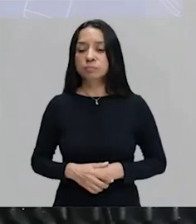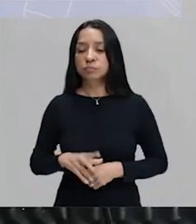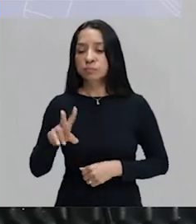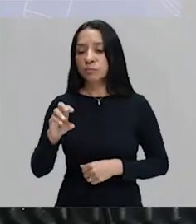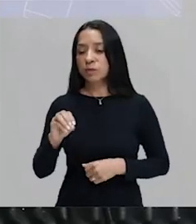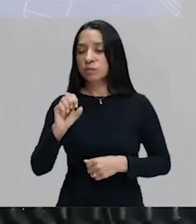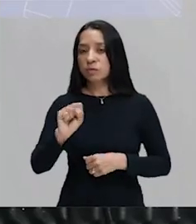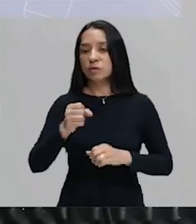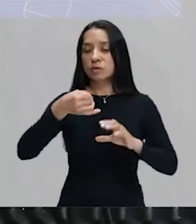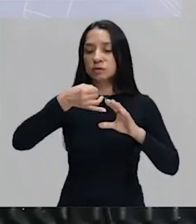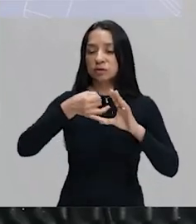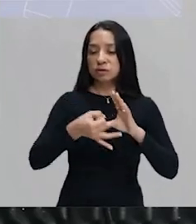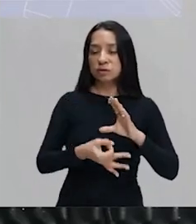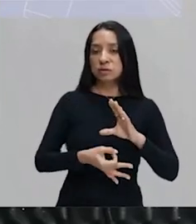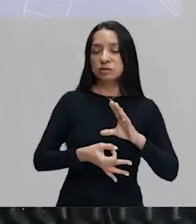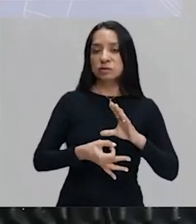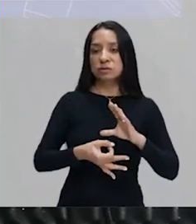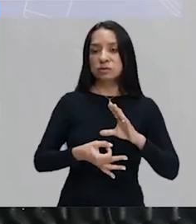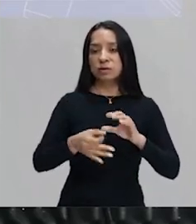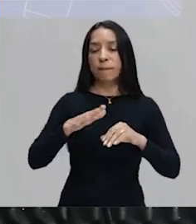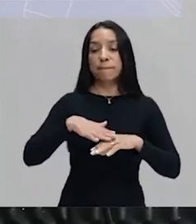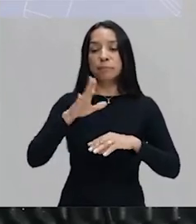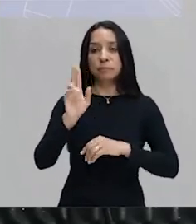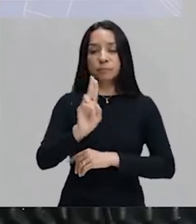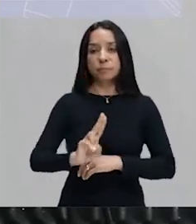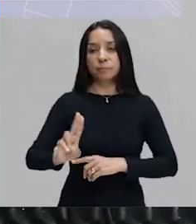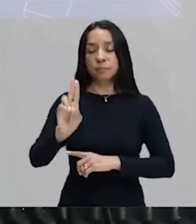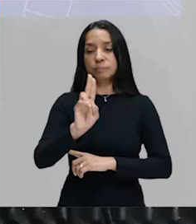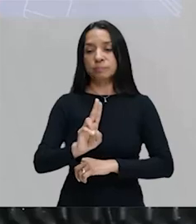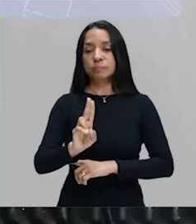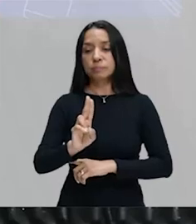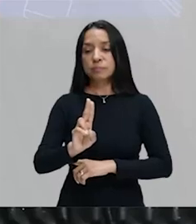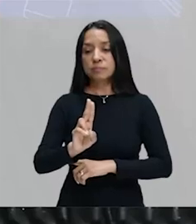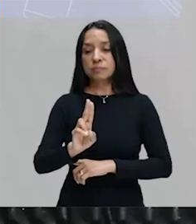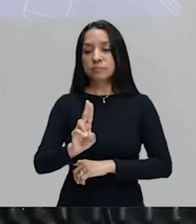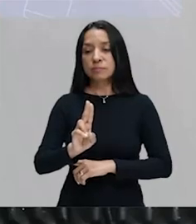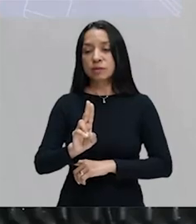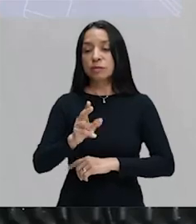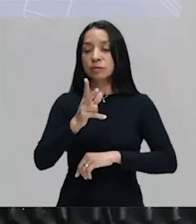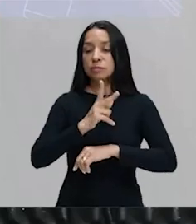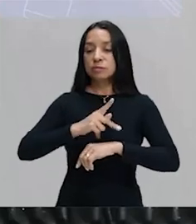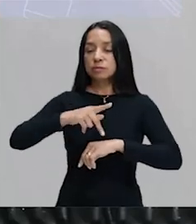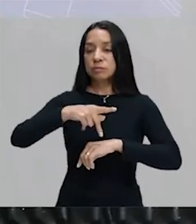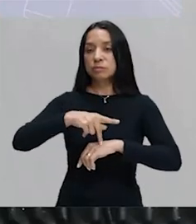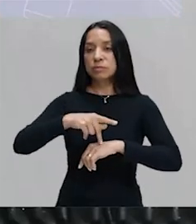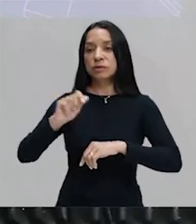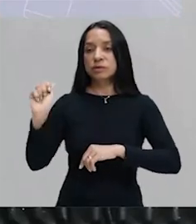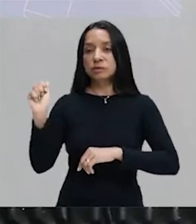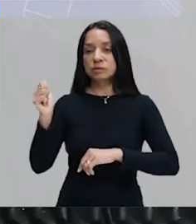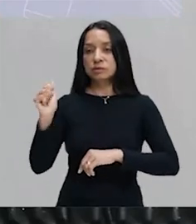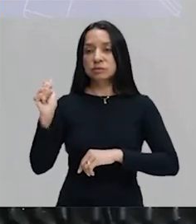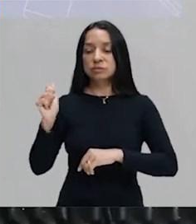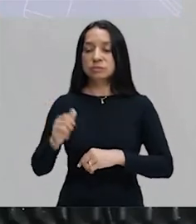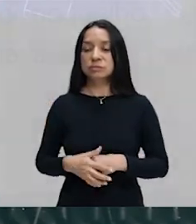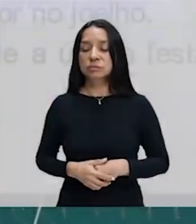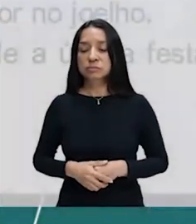ele é caracteristicamente mais usado na Argentina, tá? Na Argentina.